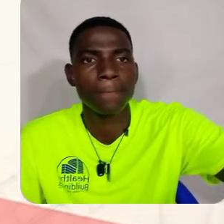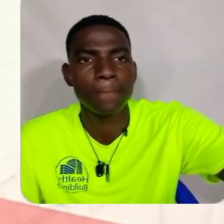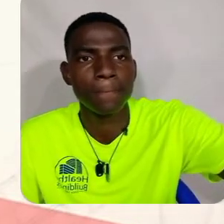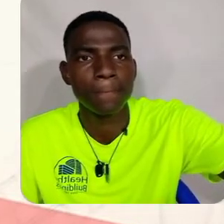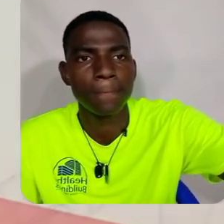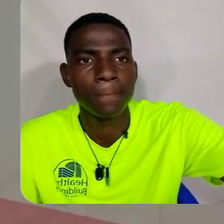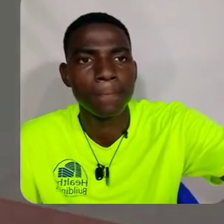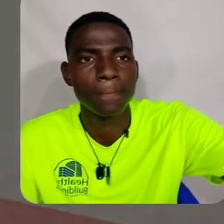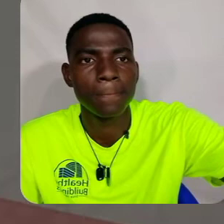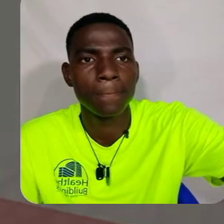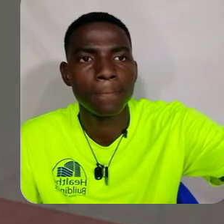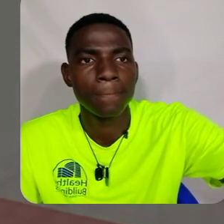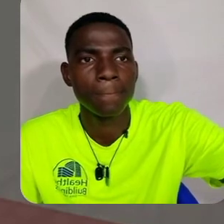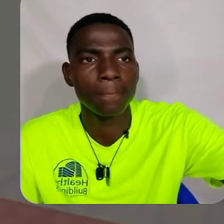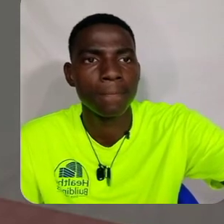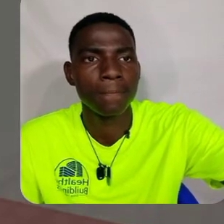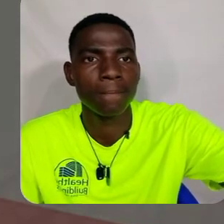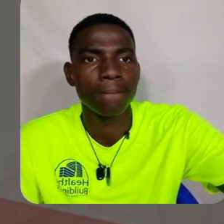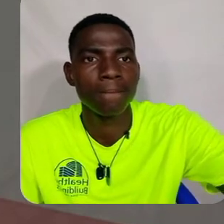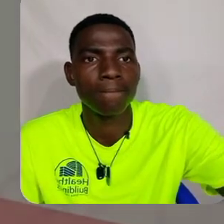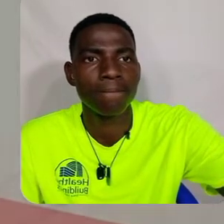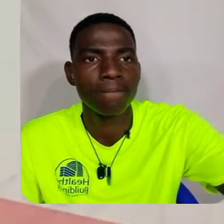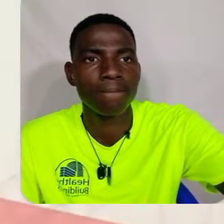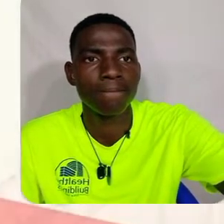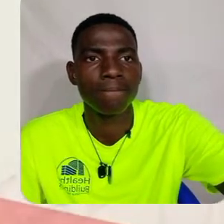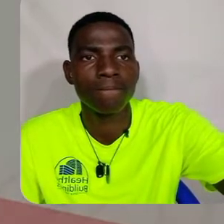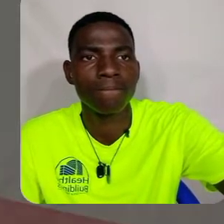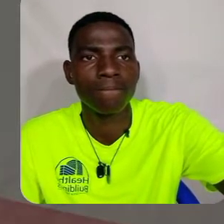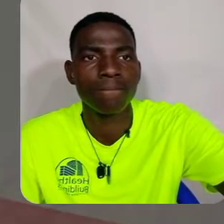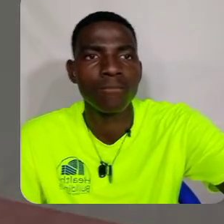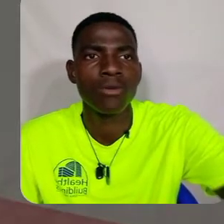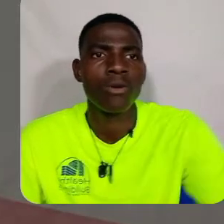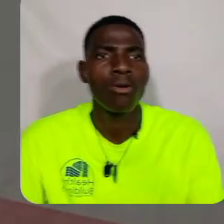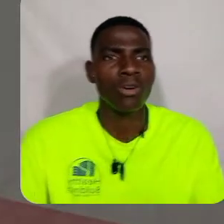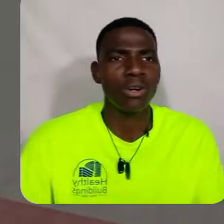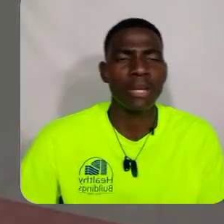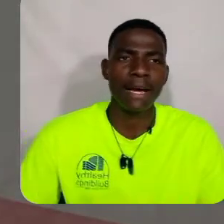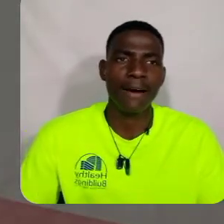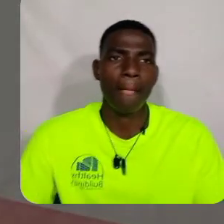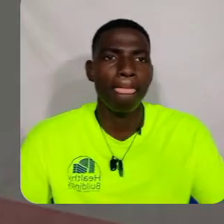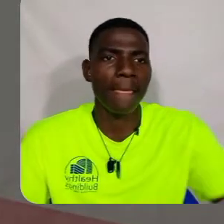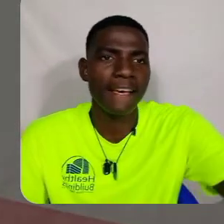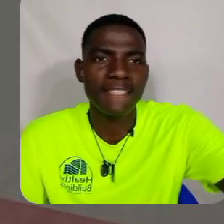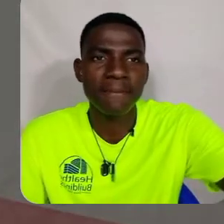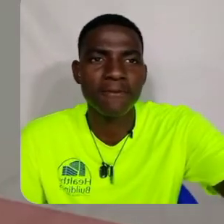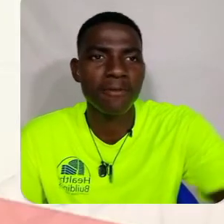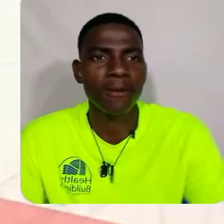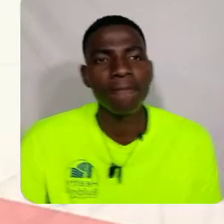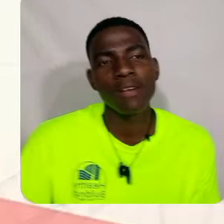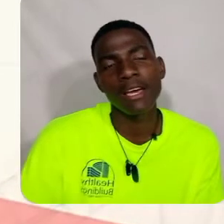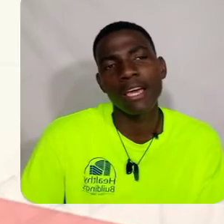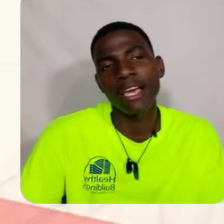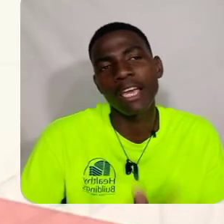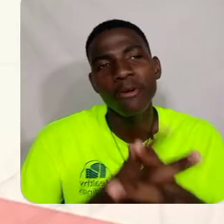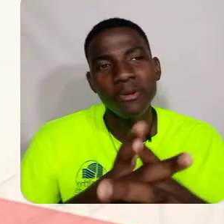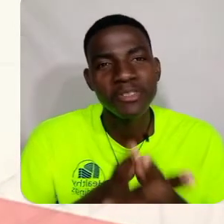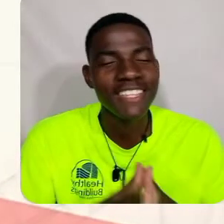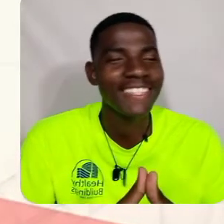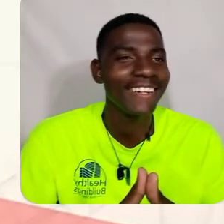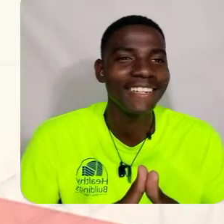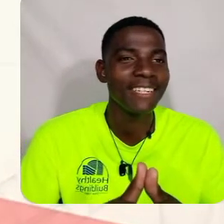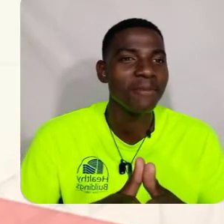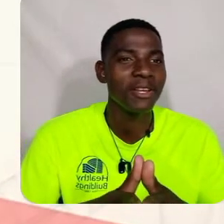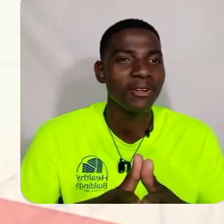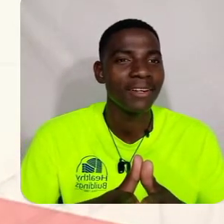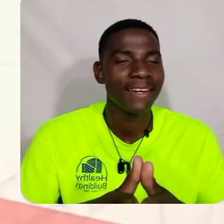a população escolhe pessoas que vão tomar essas decisões por ela. Yeah. Esse, pessoal, eu não sei